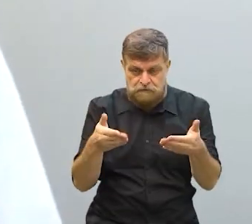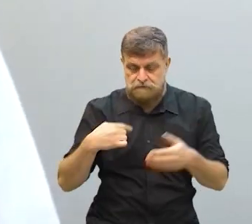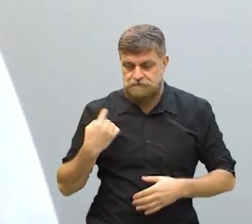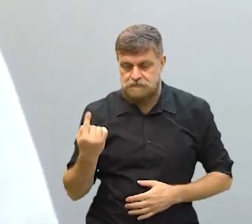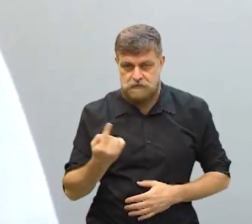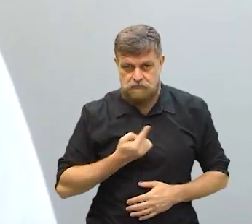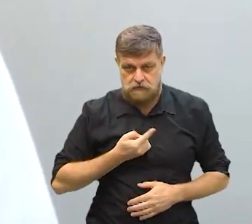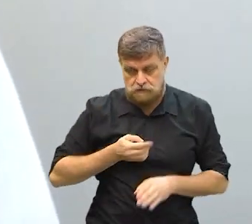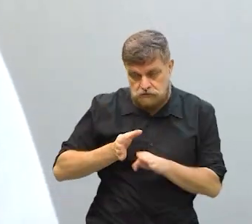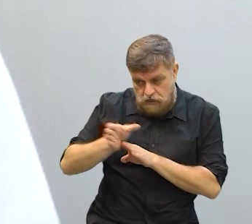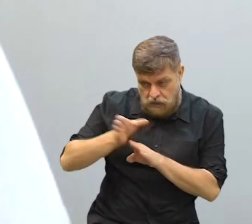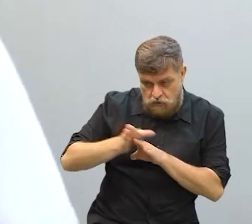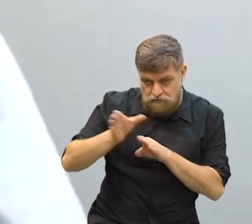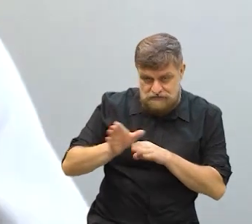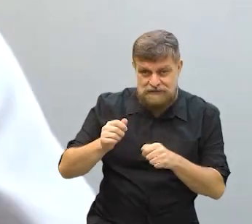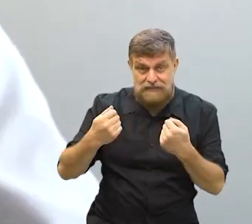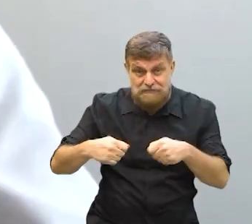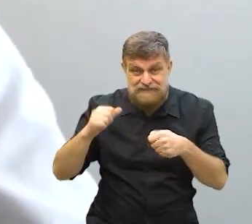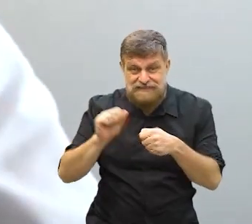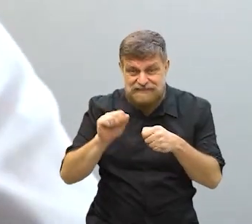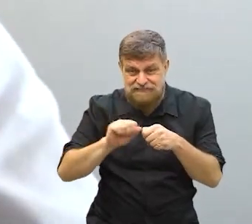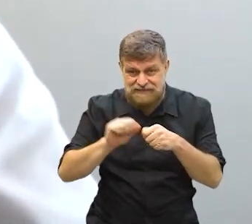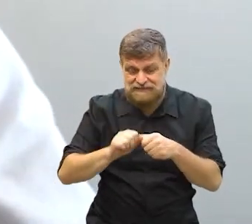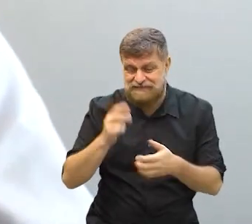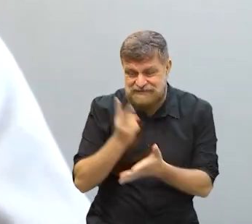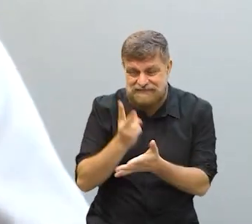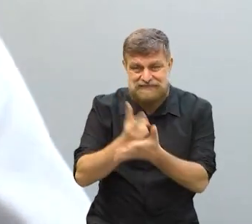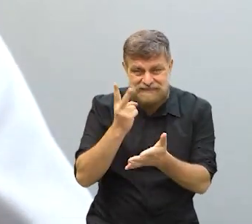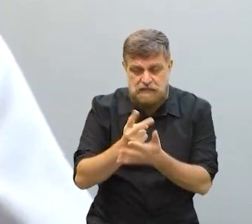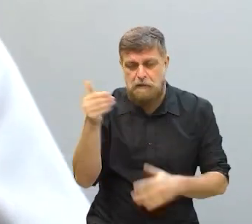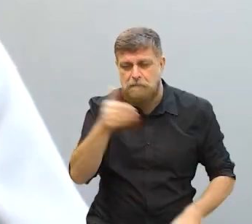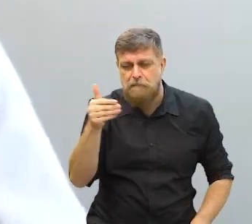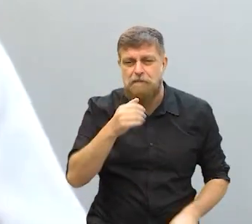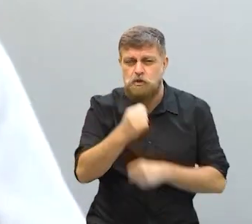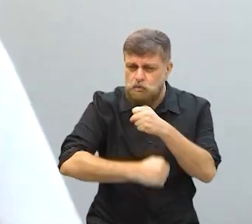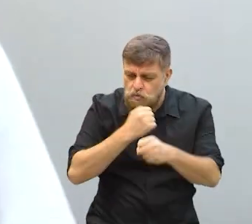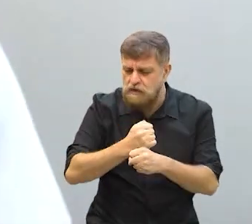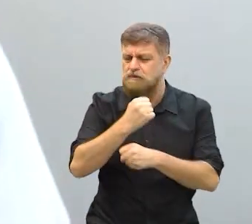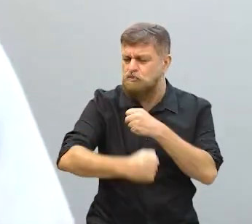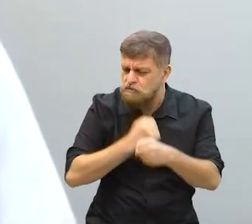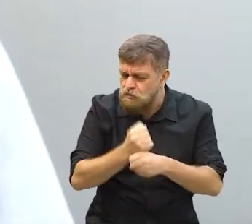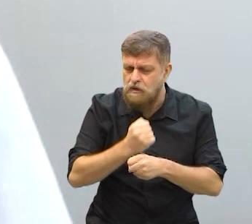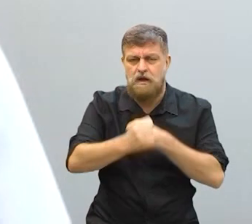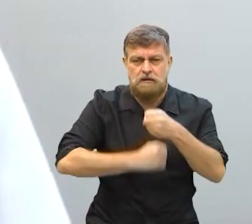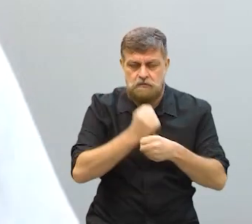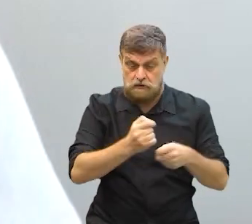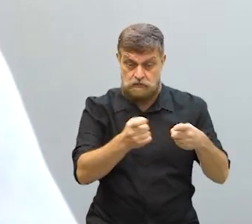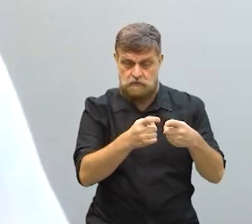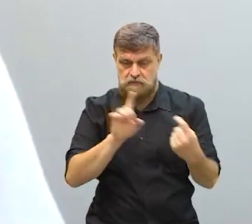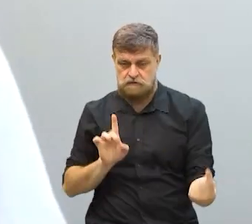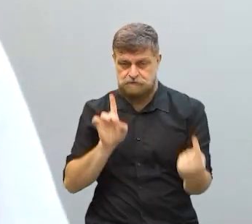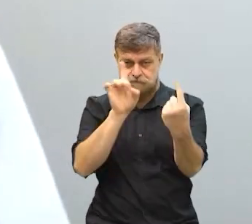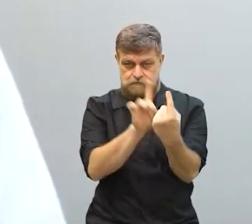dia. Então, quando a gente recomenda exame de rotina, exame anual, procurar o seu médico, seja ele